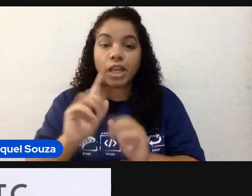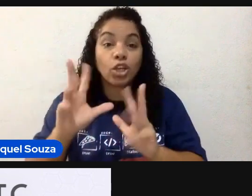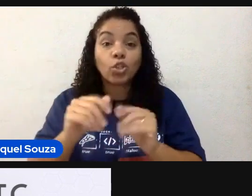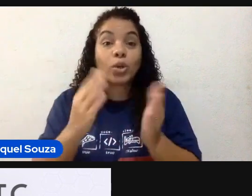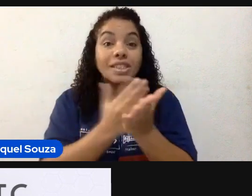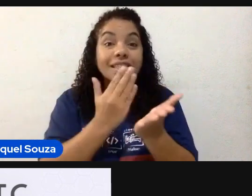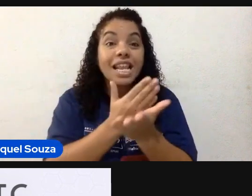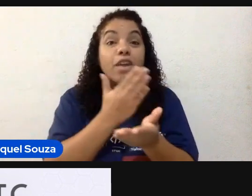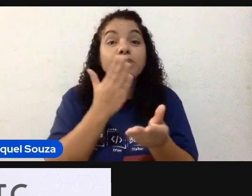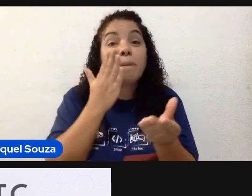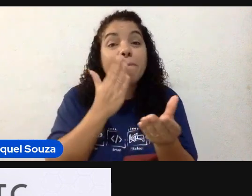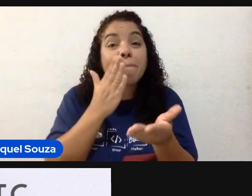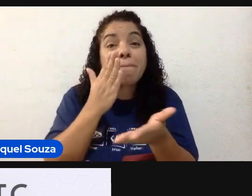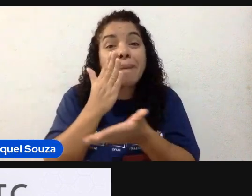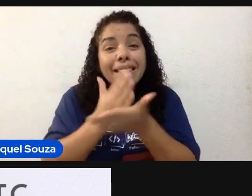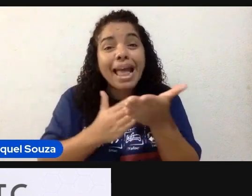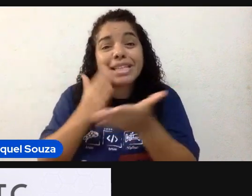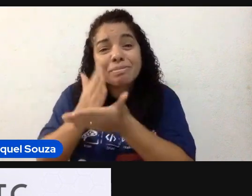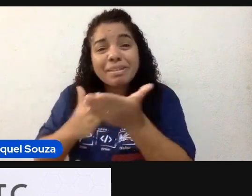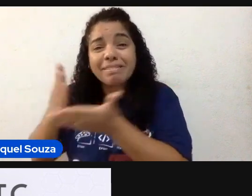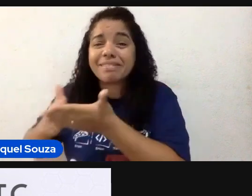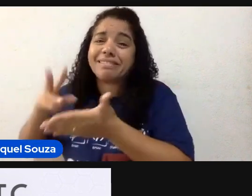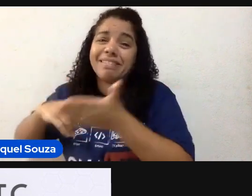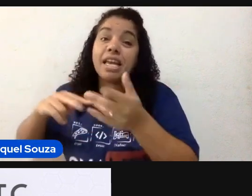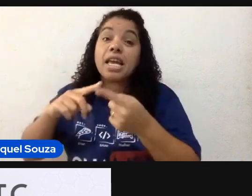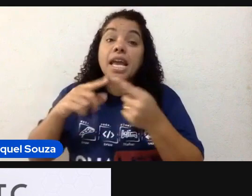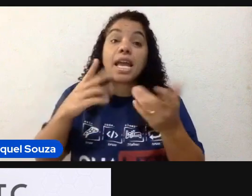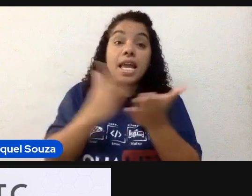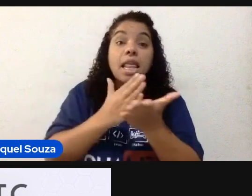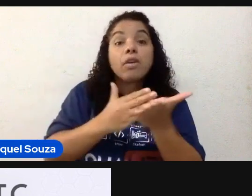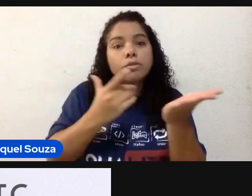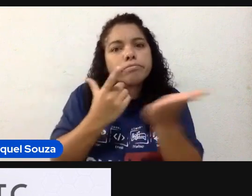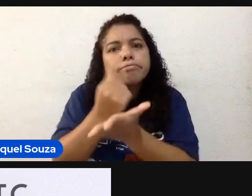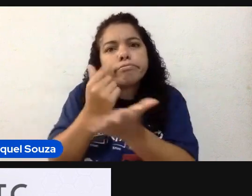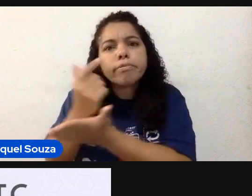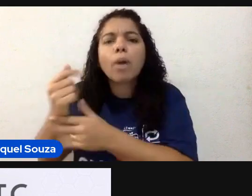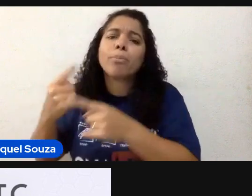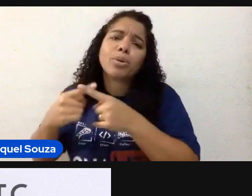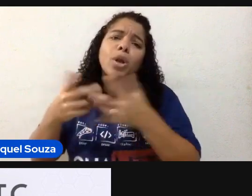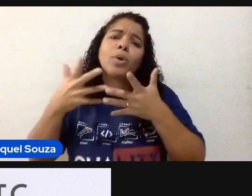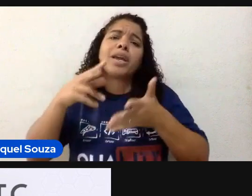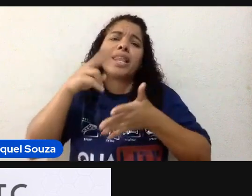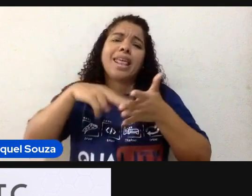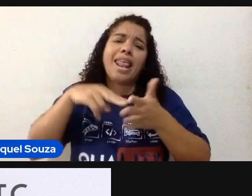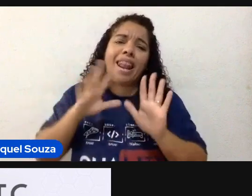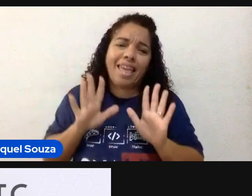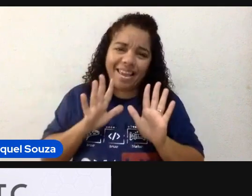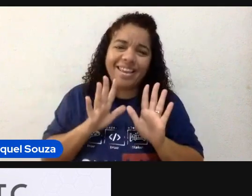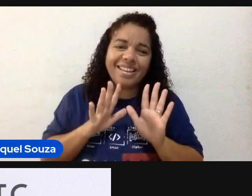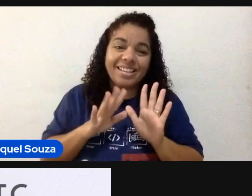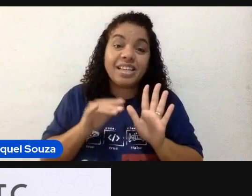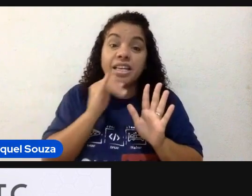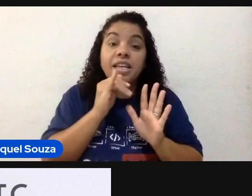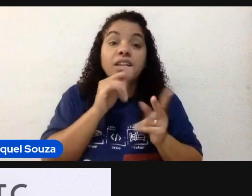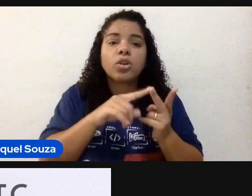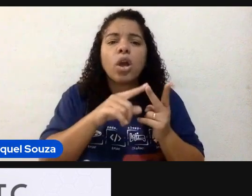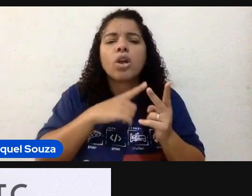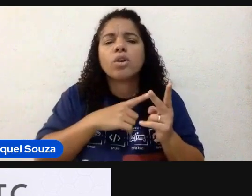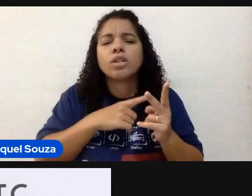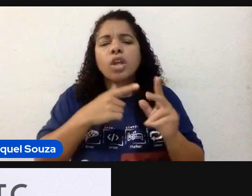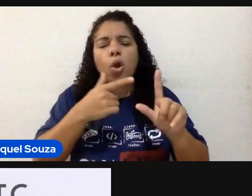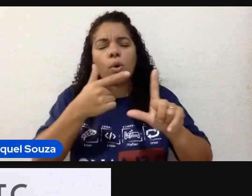pela metade. E são livros que eu compro porque eu queria ouvir, eu queria ler, como a questão do